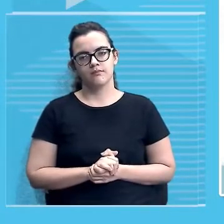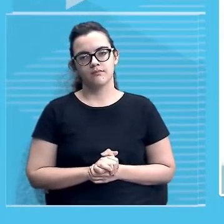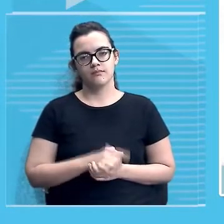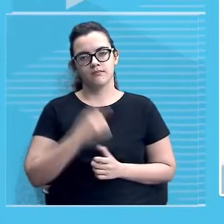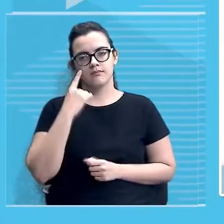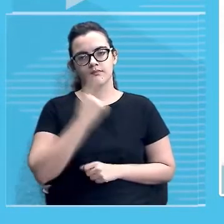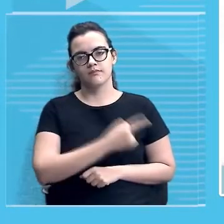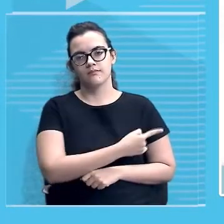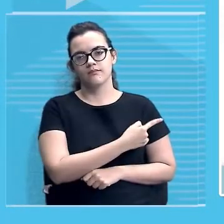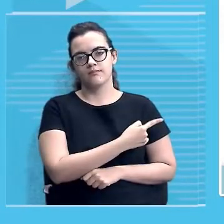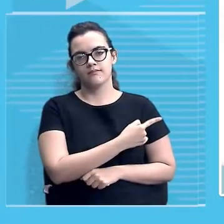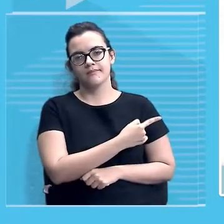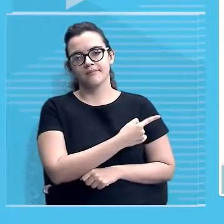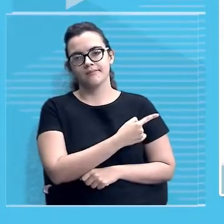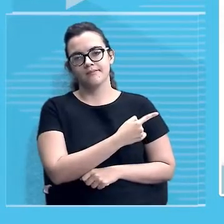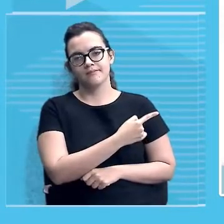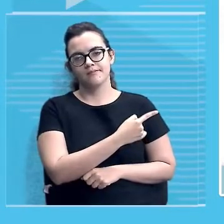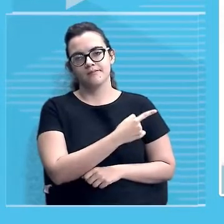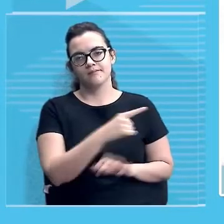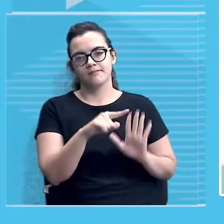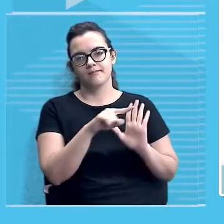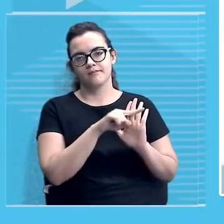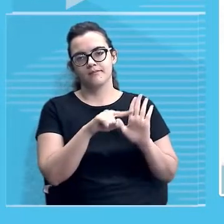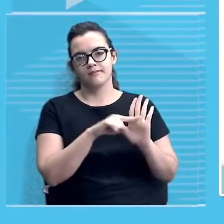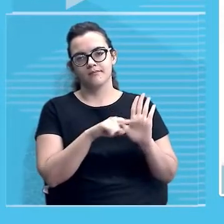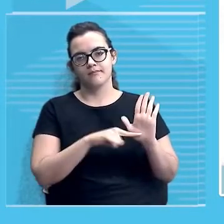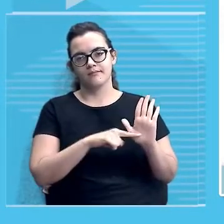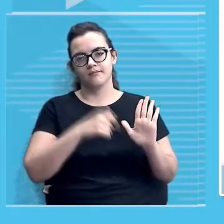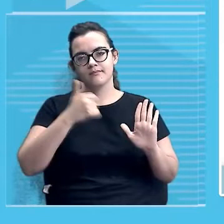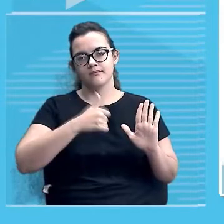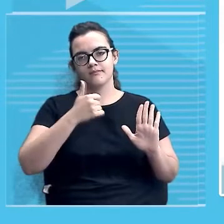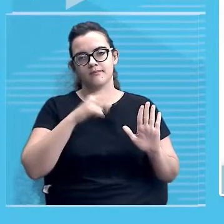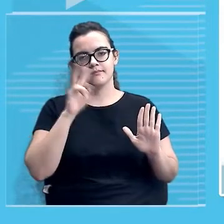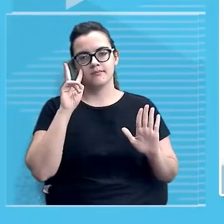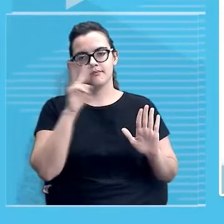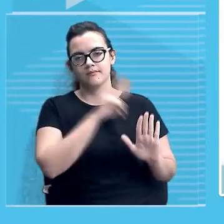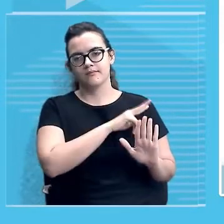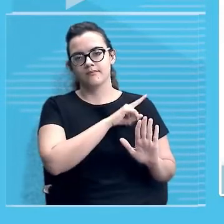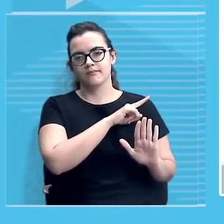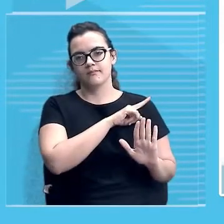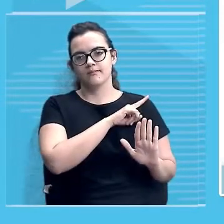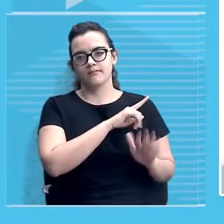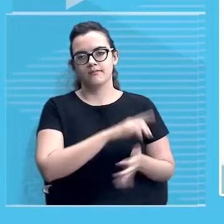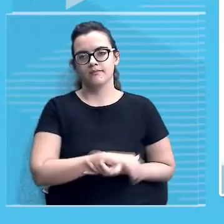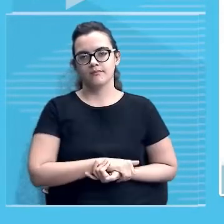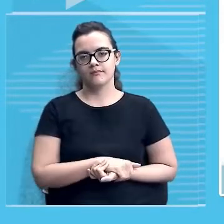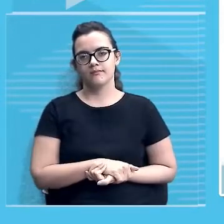não vai mudar essa unidade, já que a gente está usando sempre a unidade usual.